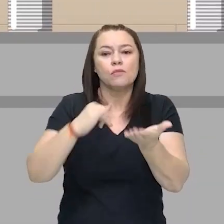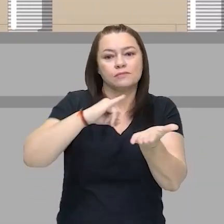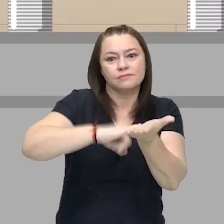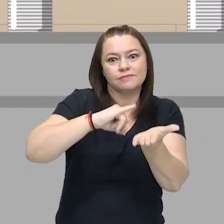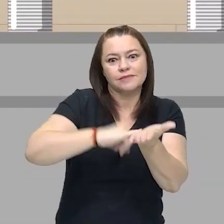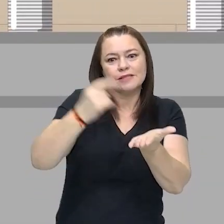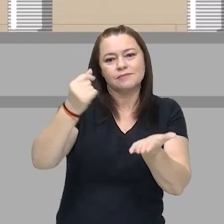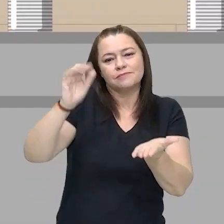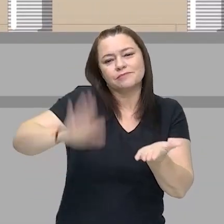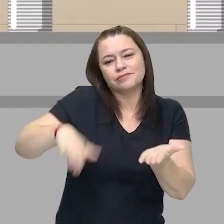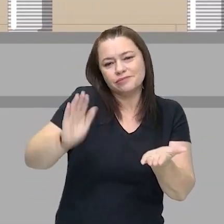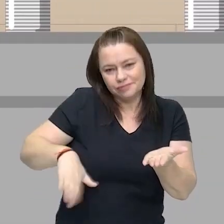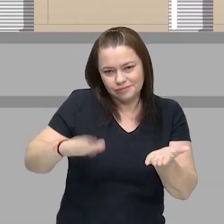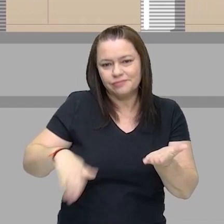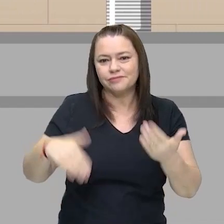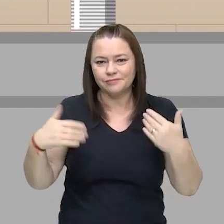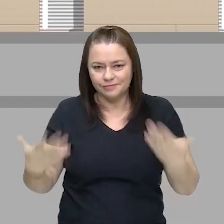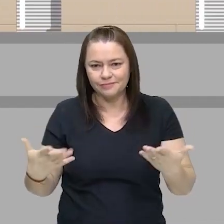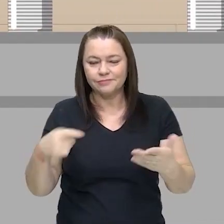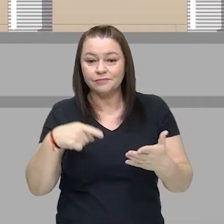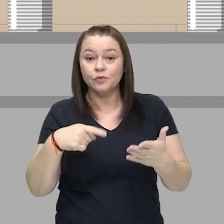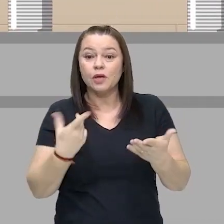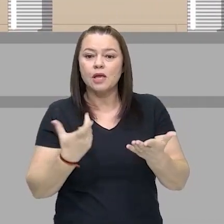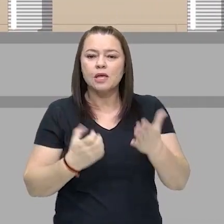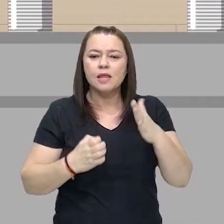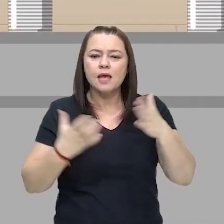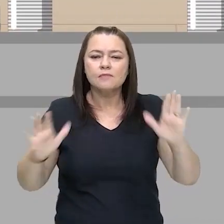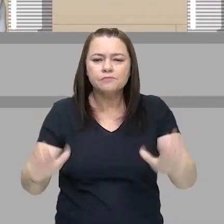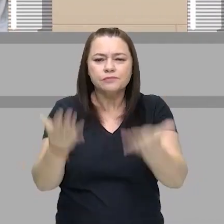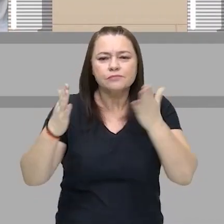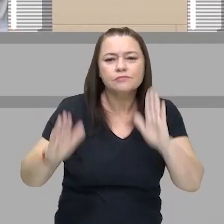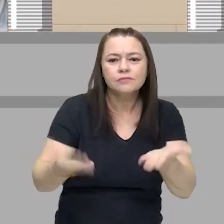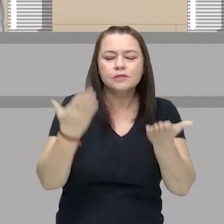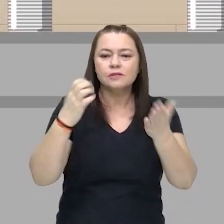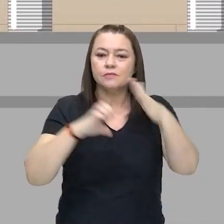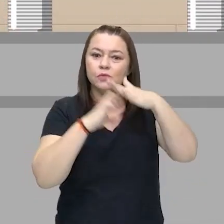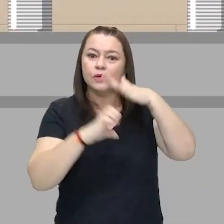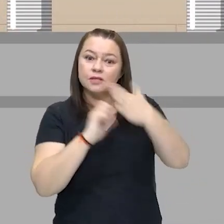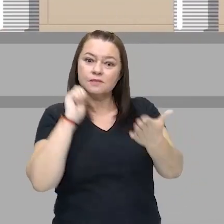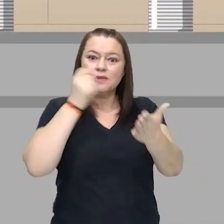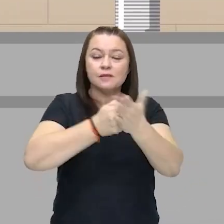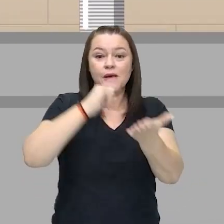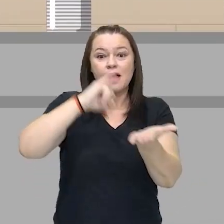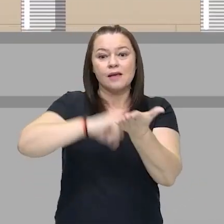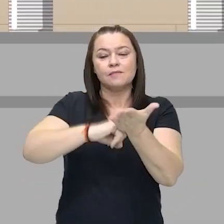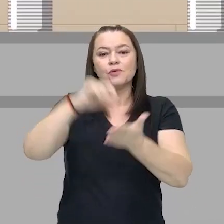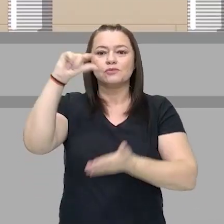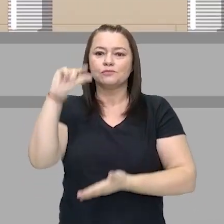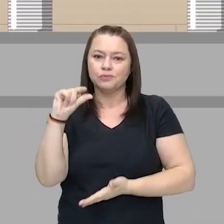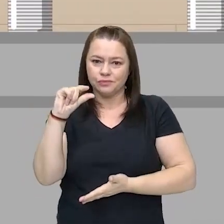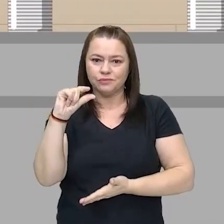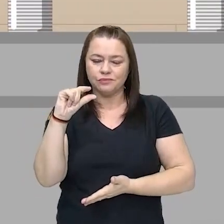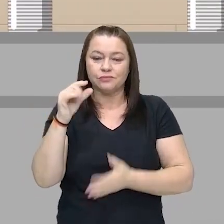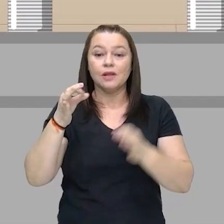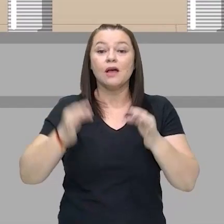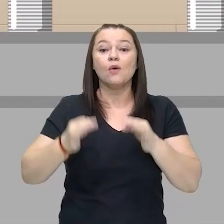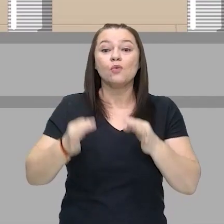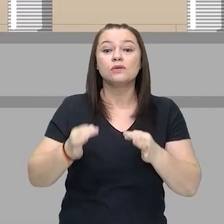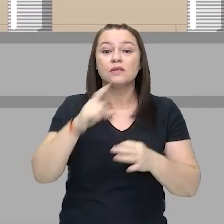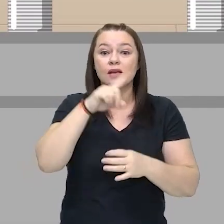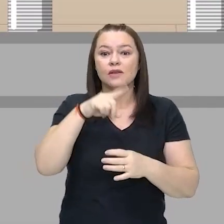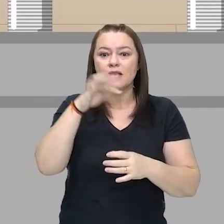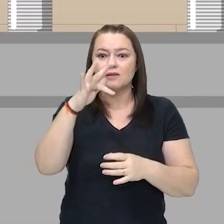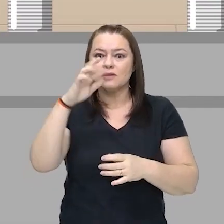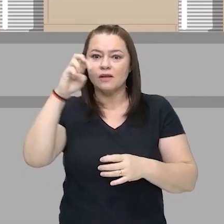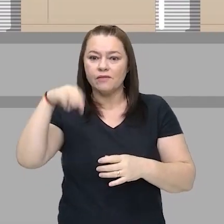incentivos fiscais. Os incentivos fiscais fazem com que as empresas paguem um imposto menor. O certo é que a Zona Franca de